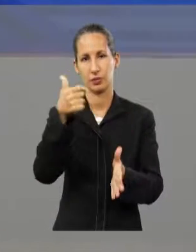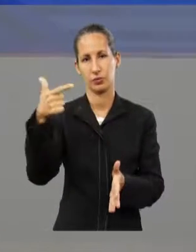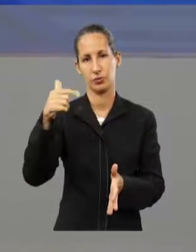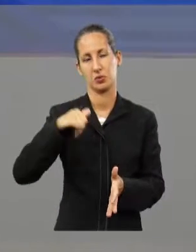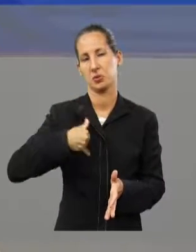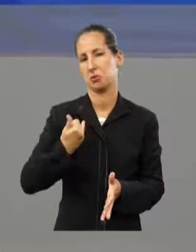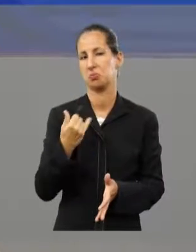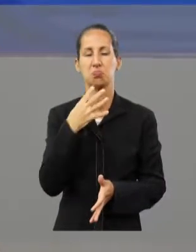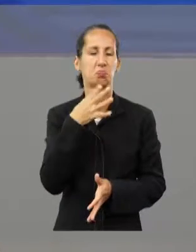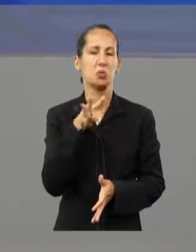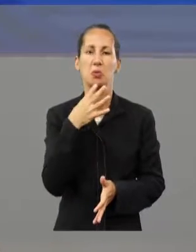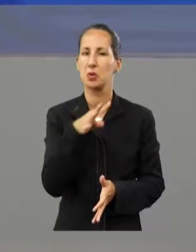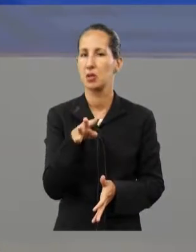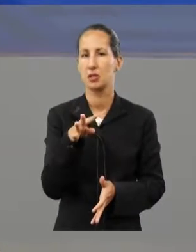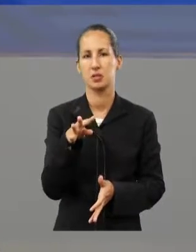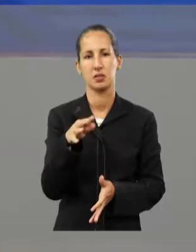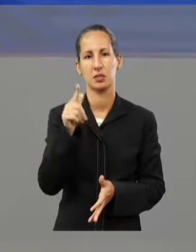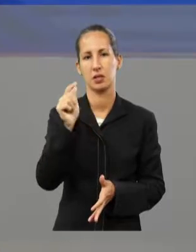não conhece Garibaldo.